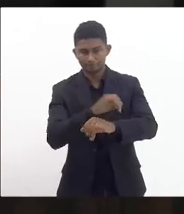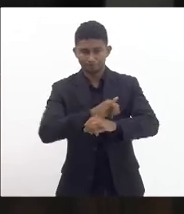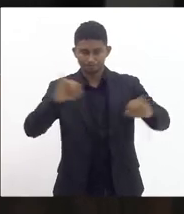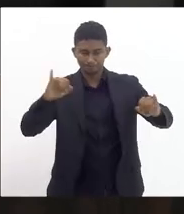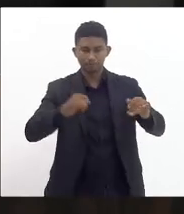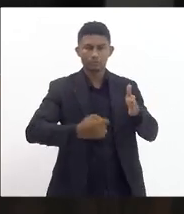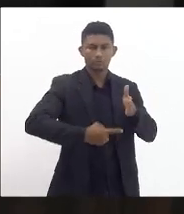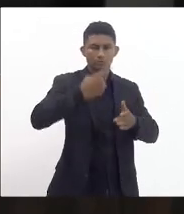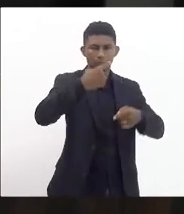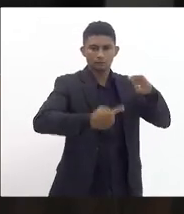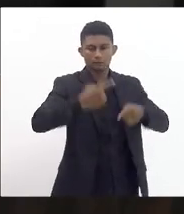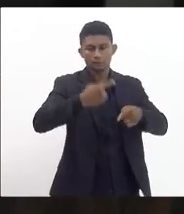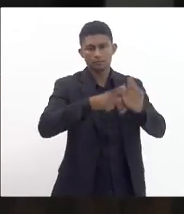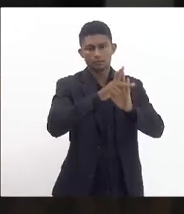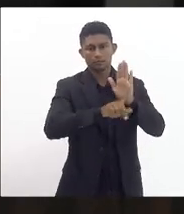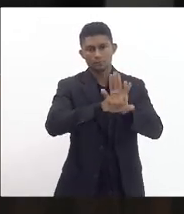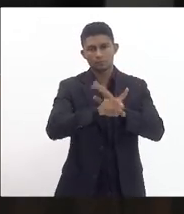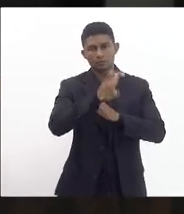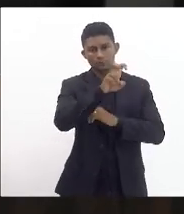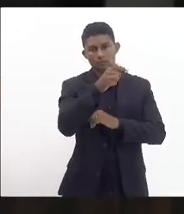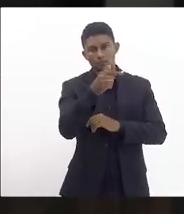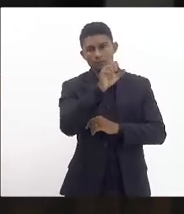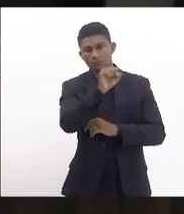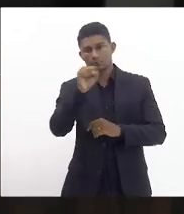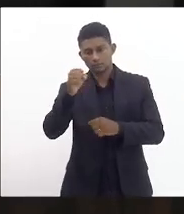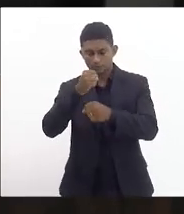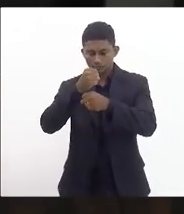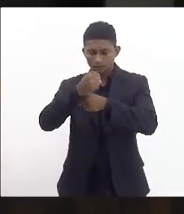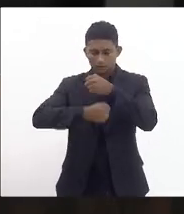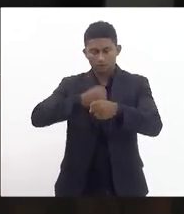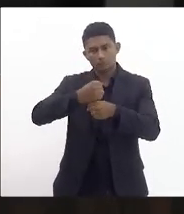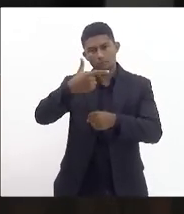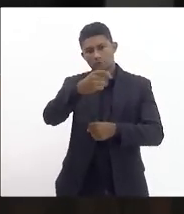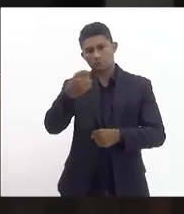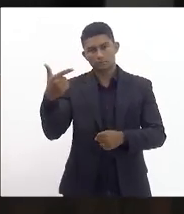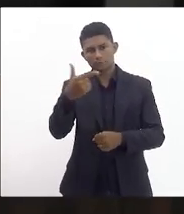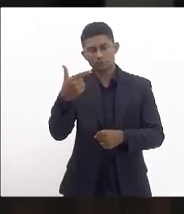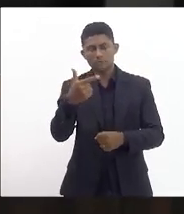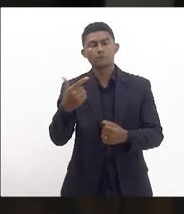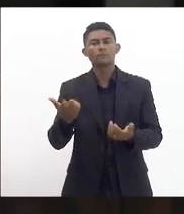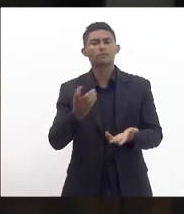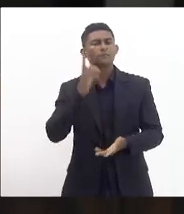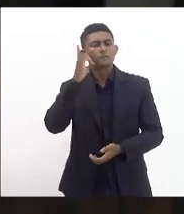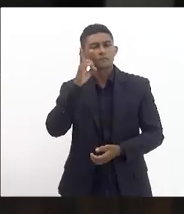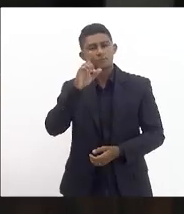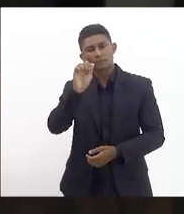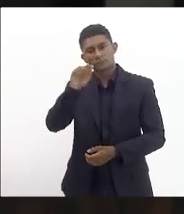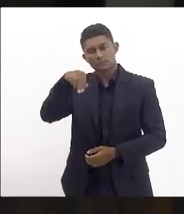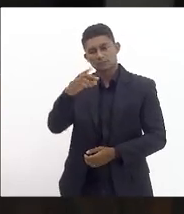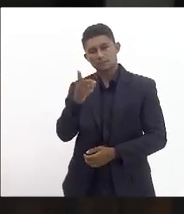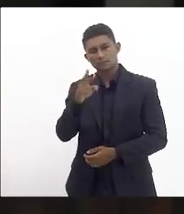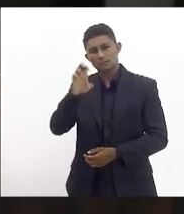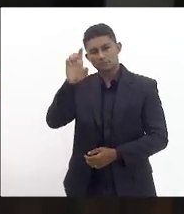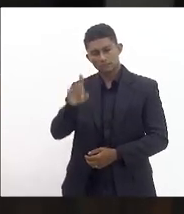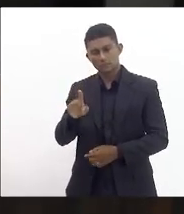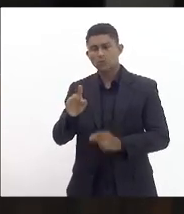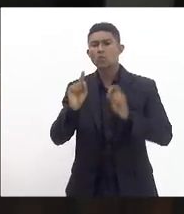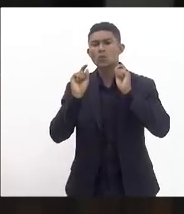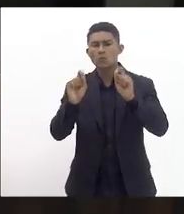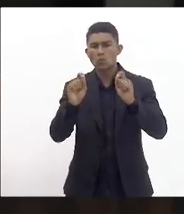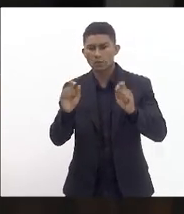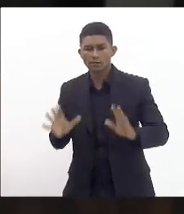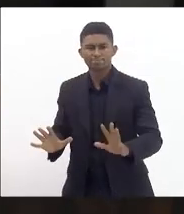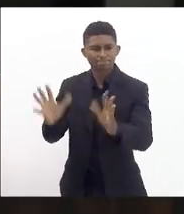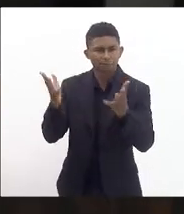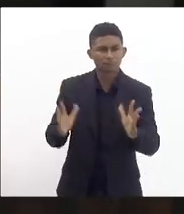discussão única, projeto de lei 5788 de 22, de autoria do deputado André Ceciliano, que institui o Programa de Fomento à Indústria Química do